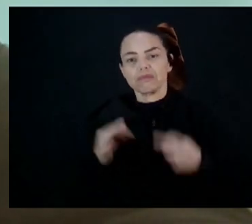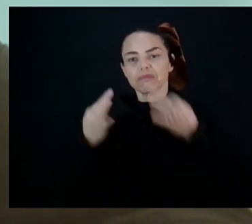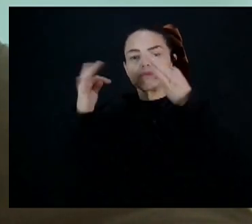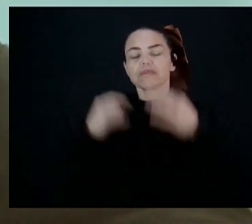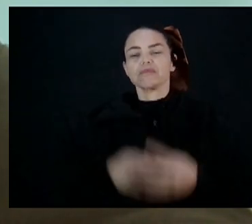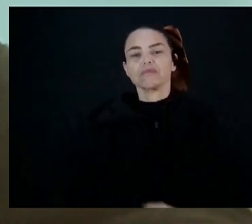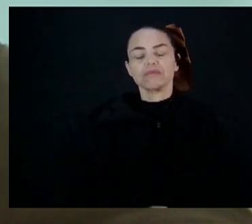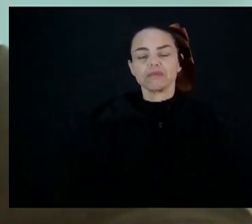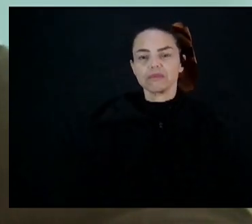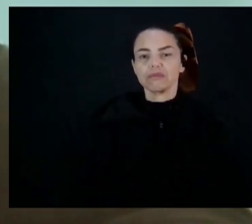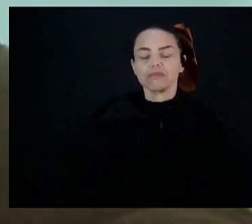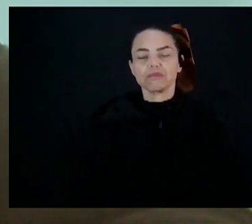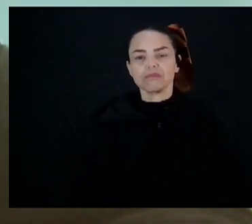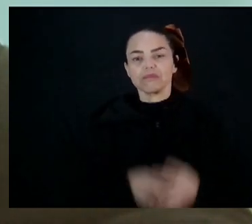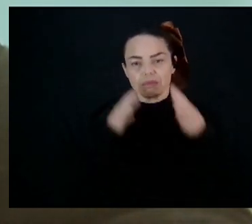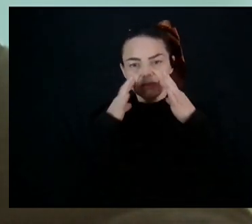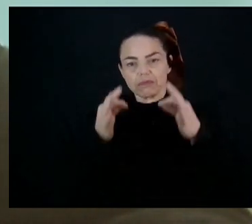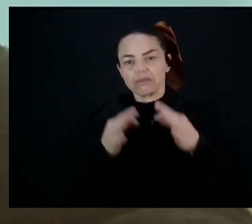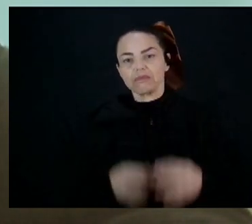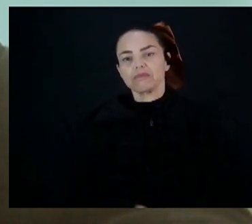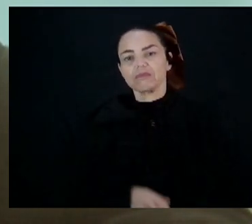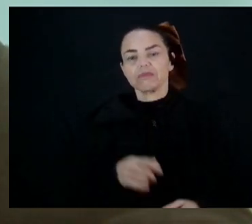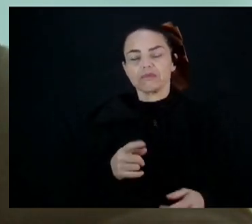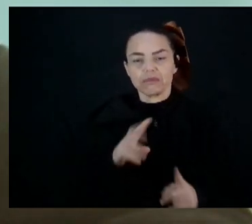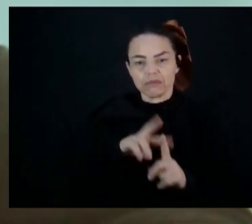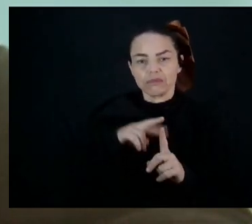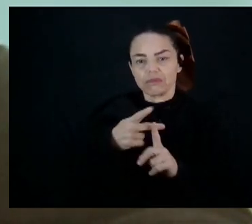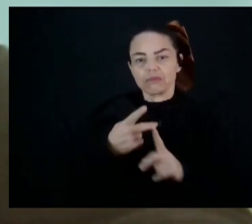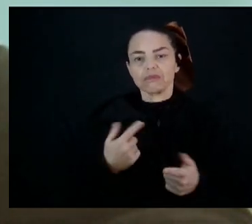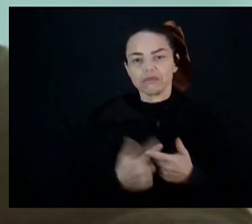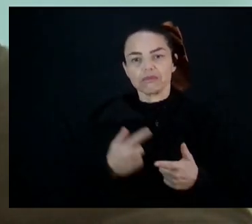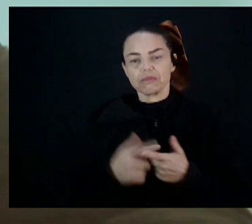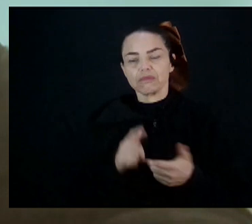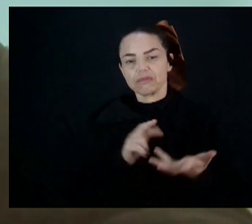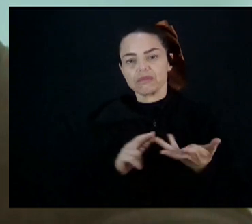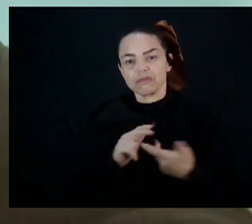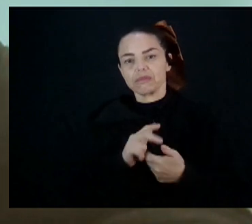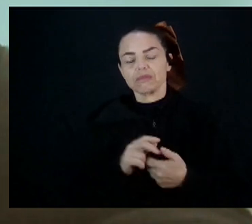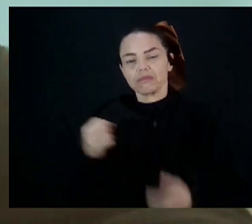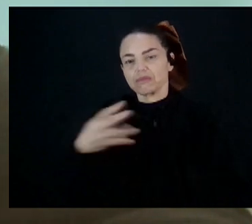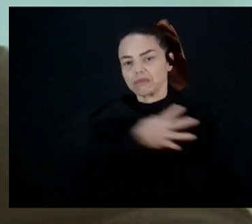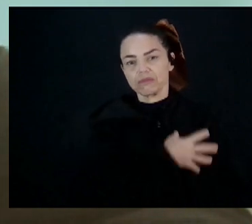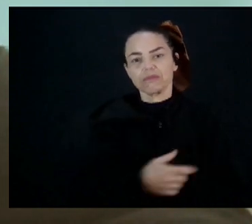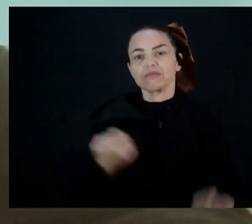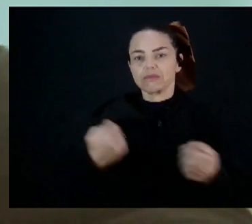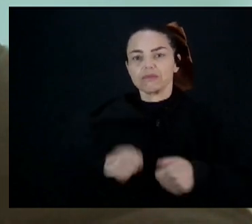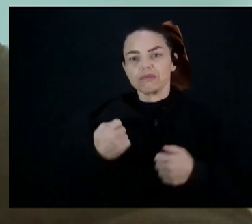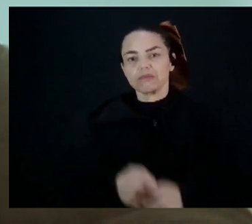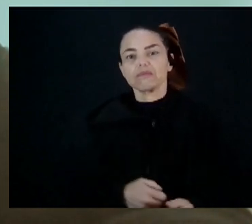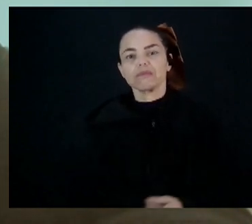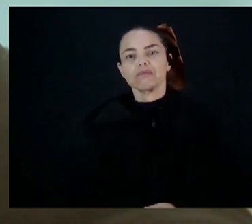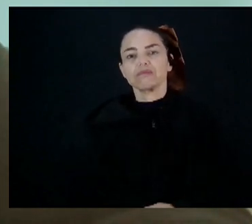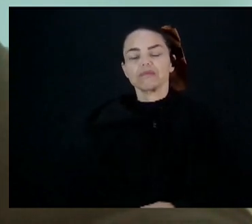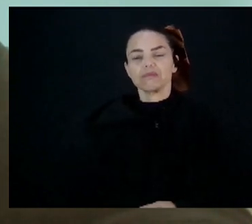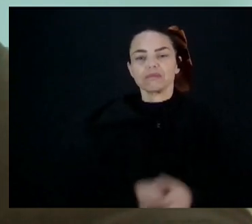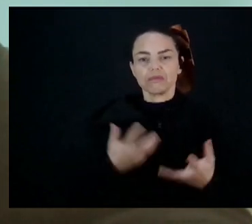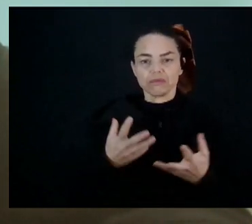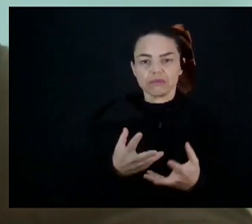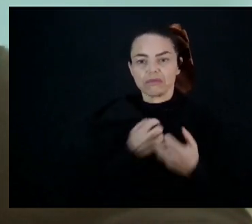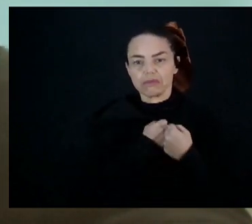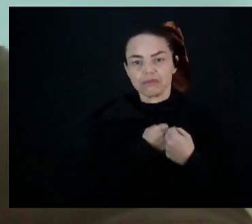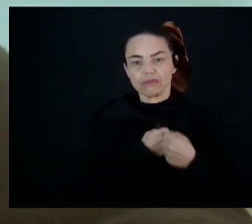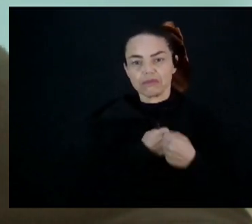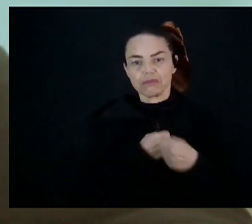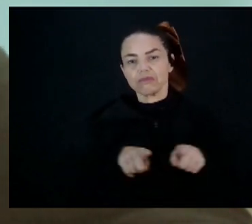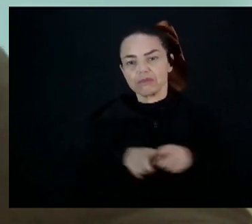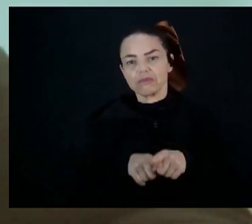essa atenção tenha que ser redobrada, porque são tantas coisas novas que a gente precisa de tempo para poder assimilar, e a gente tira o